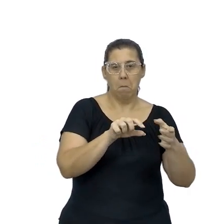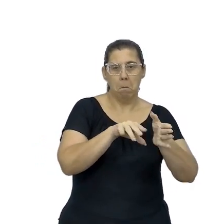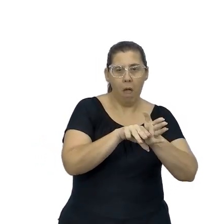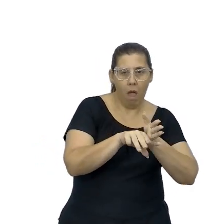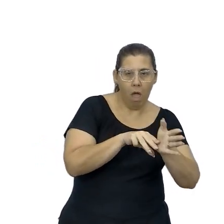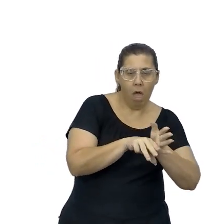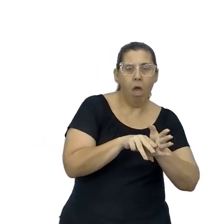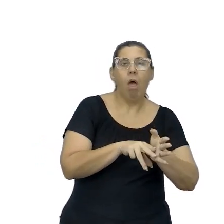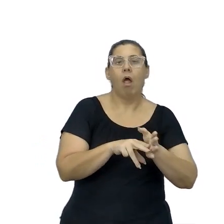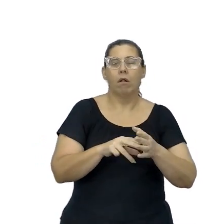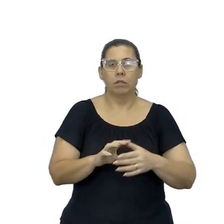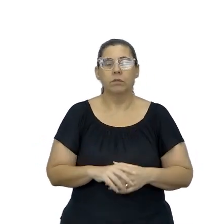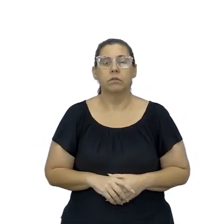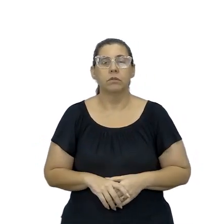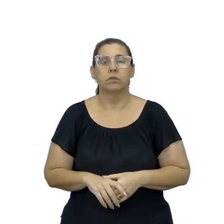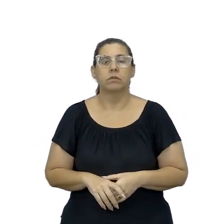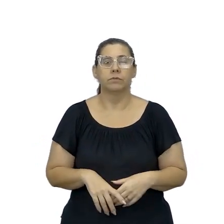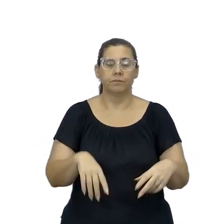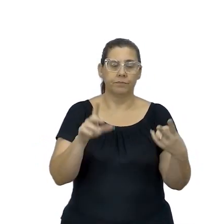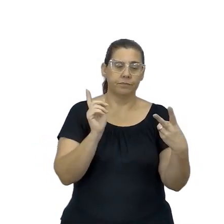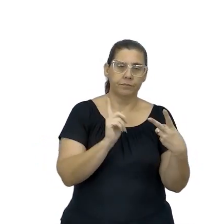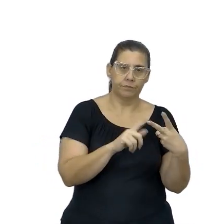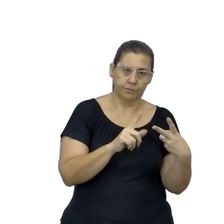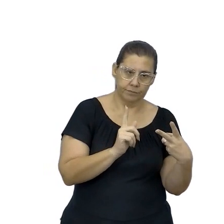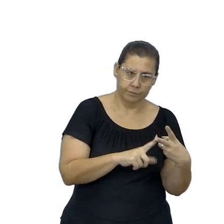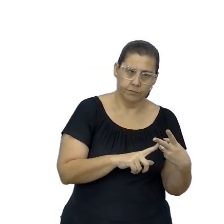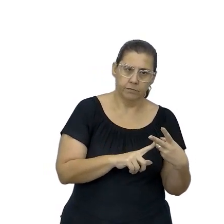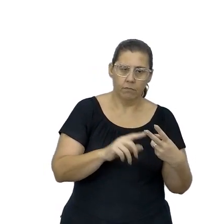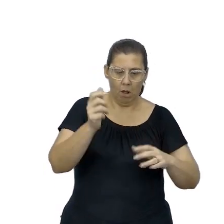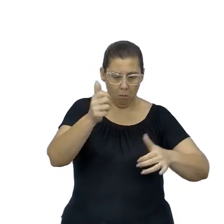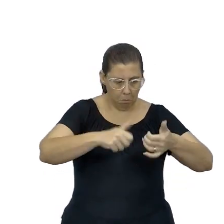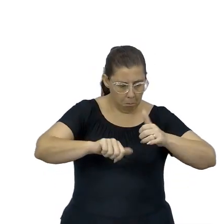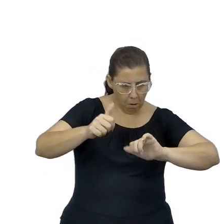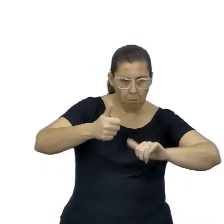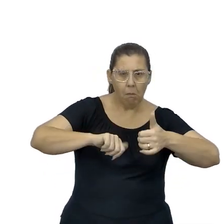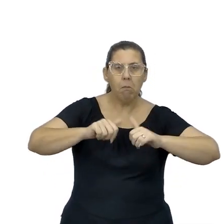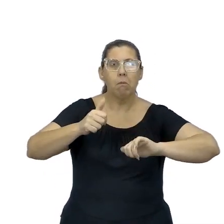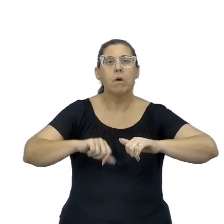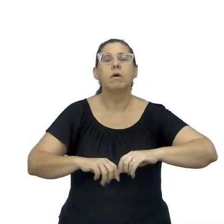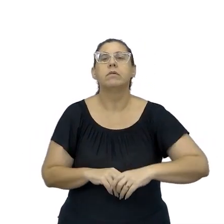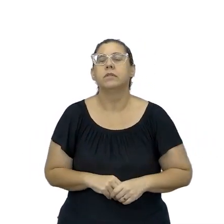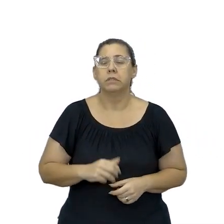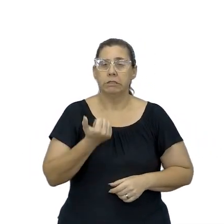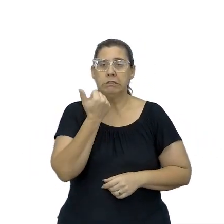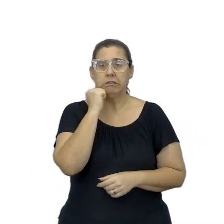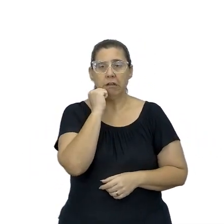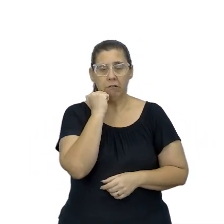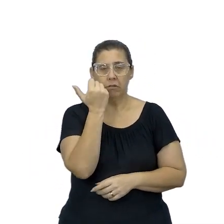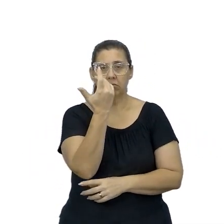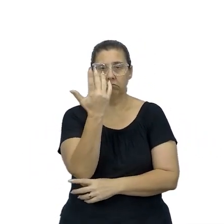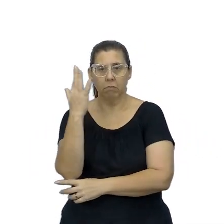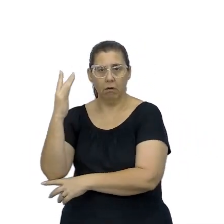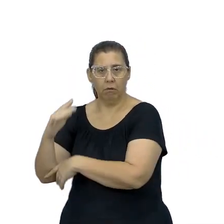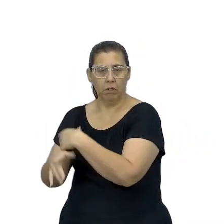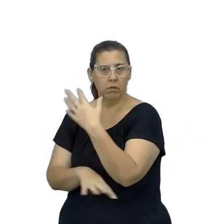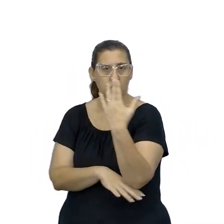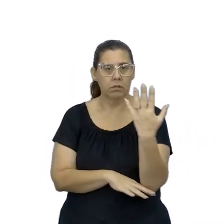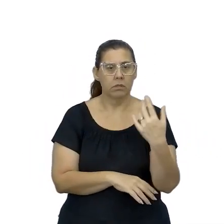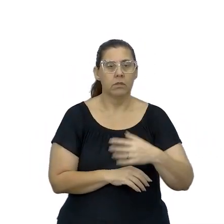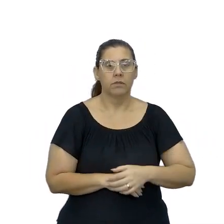de recuperação, depois tivemos a formação sobre avaliação, né, no ensino de ciências da natureza, foi bastante